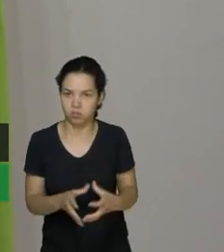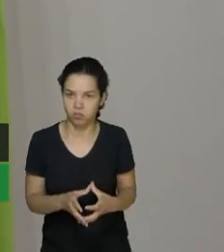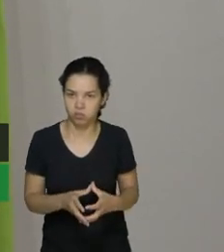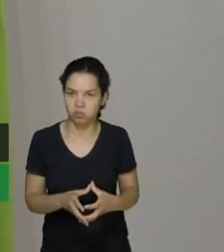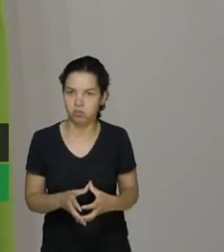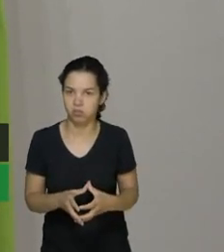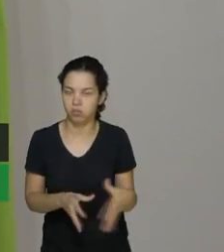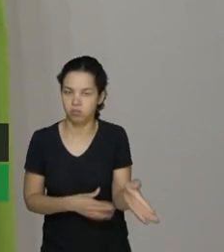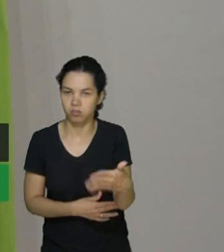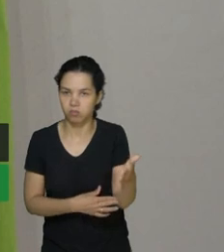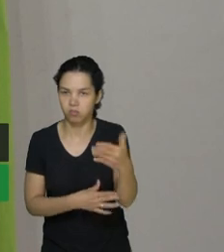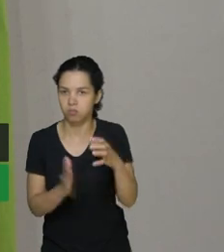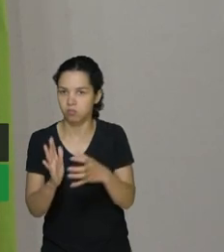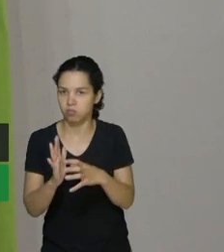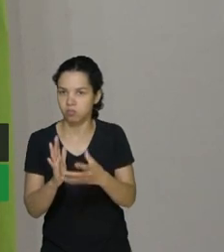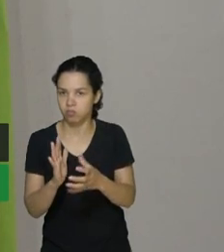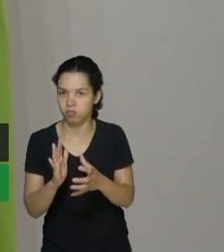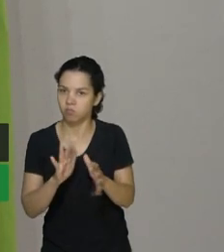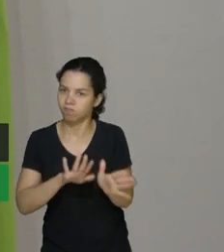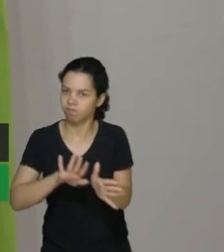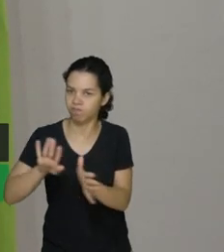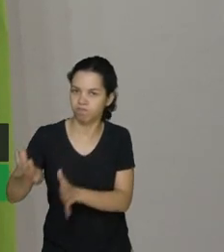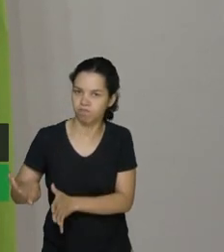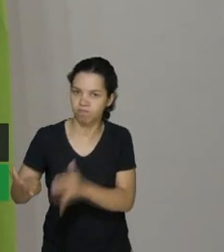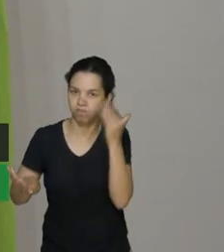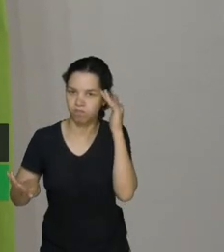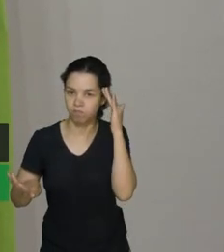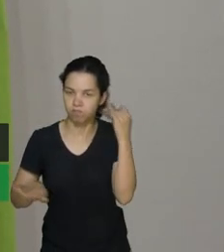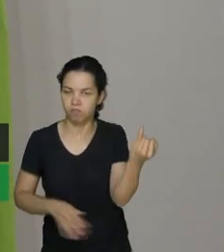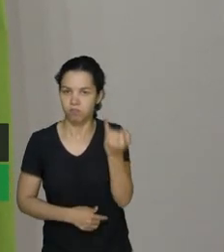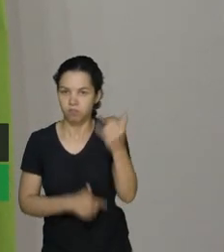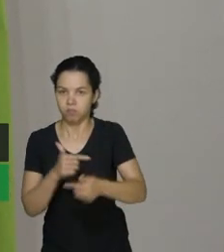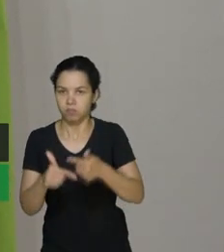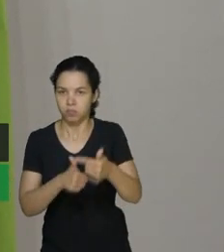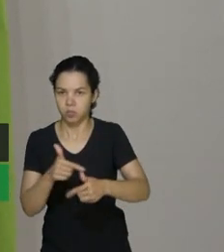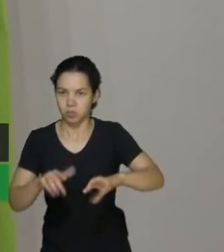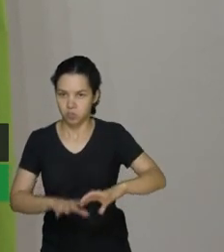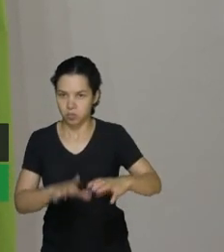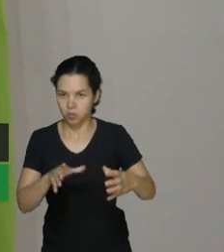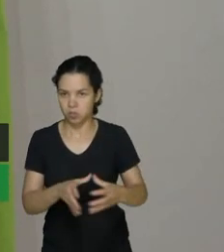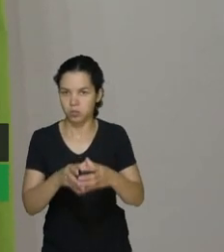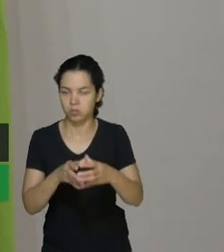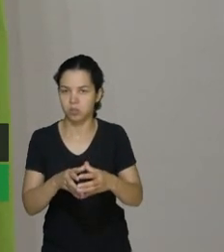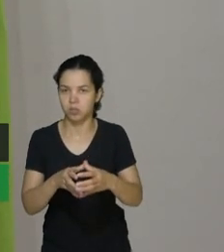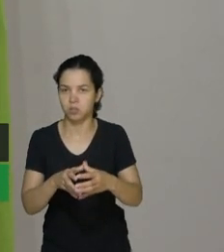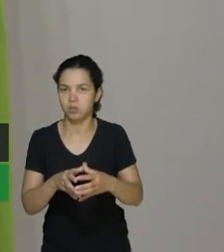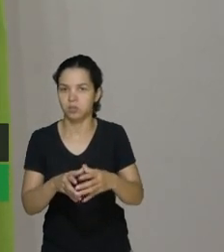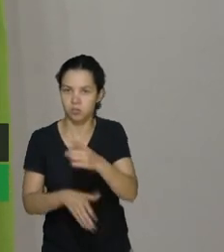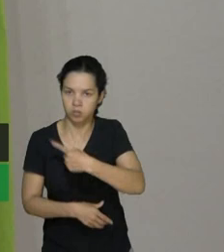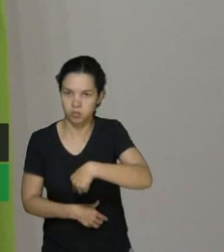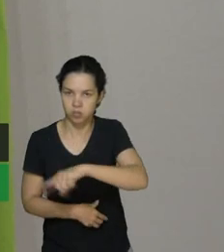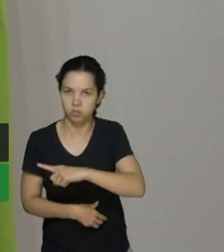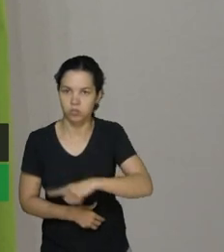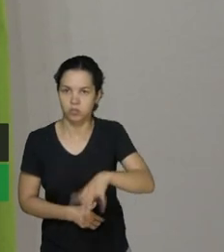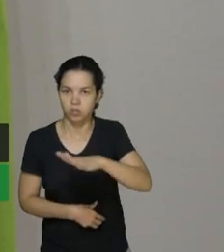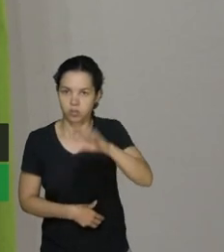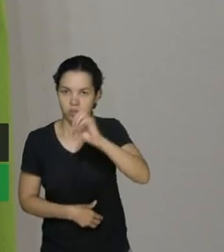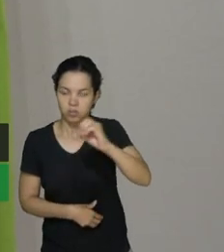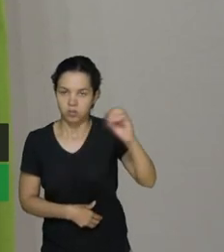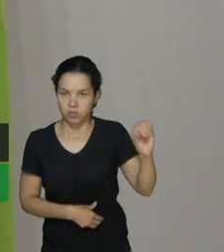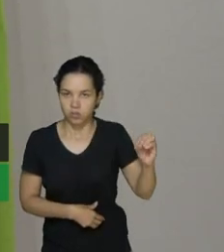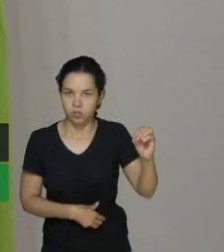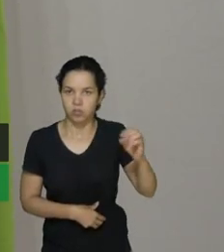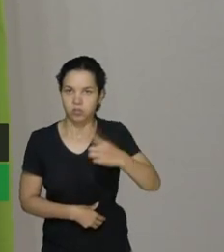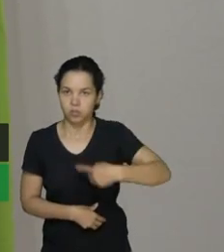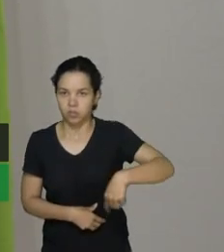bandeiras partidárias e entender a importância do trabalho em conjunto E aí nós, que somos do extremo do oeste,